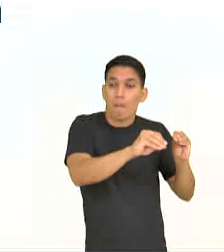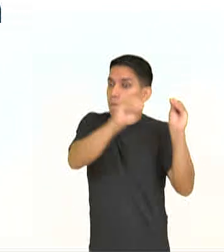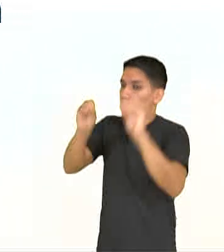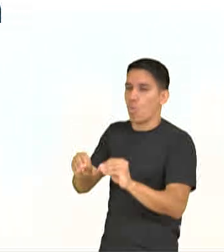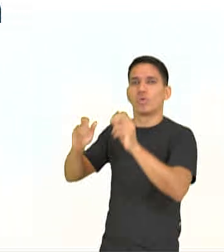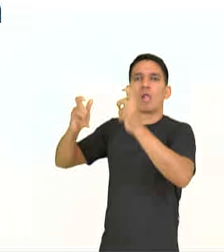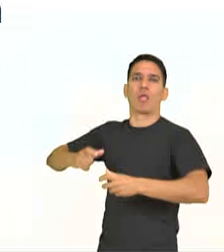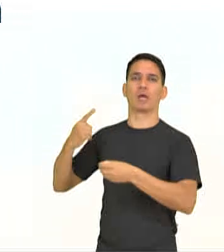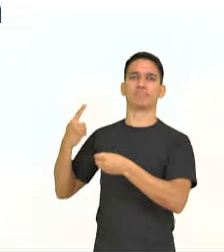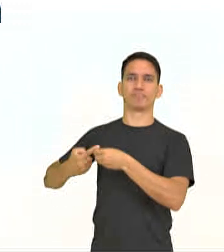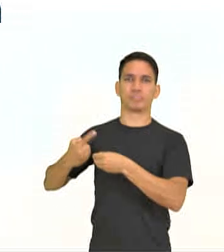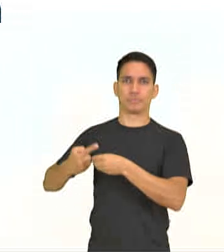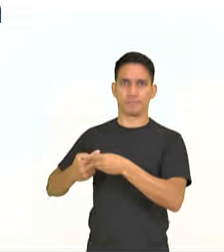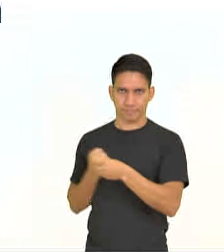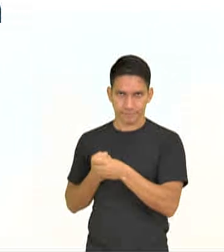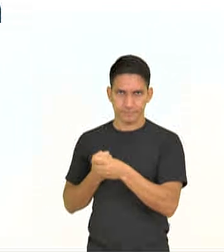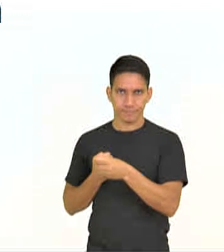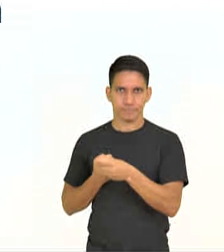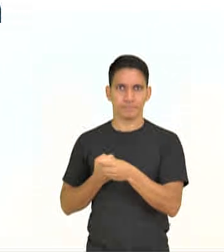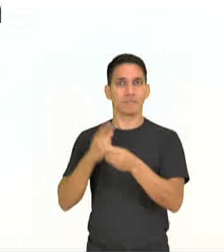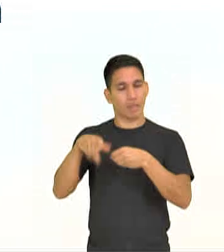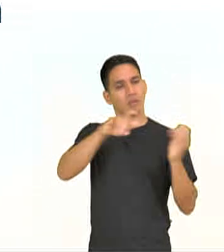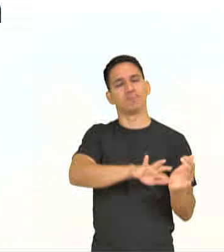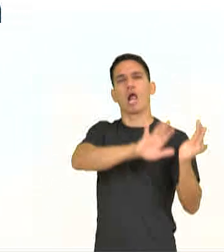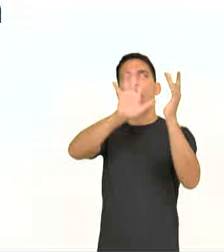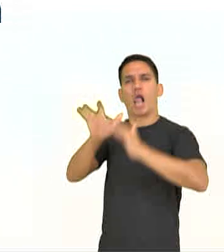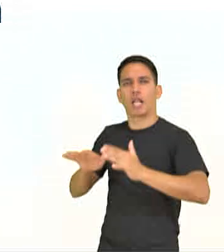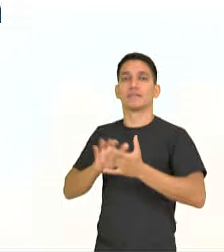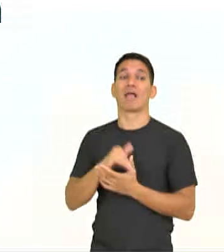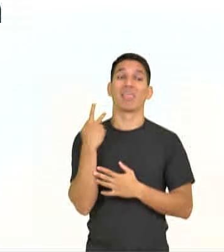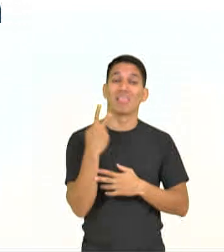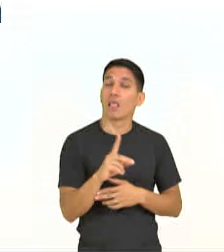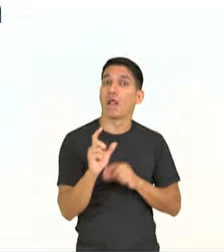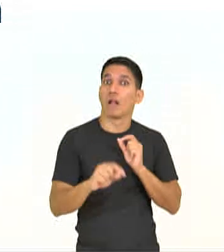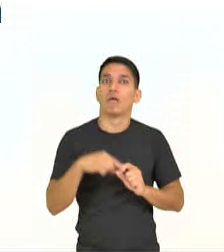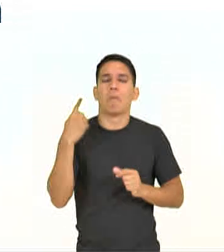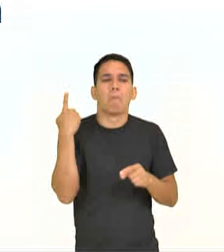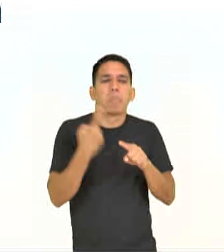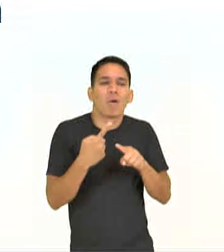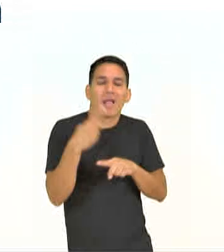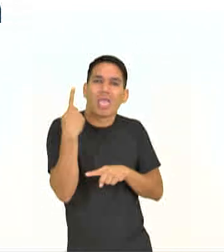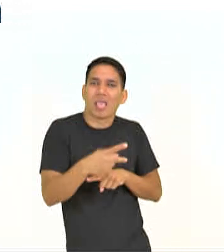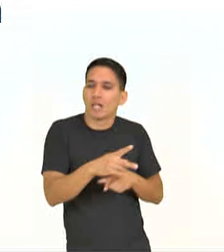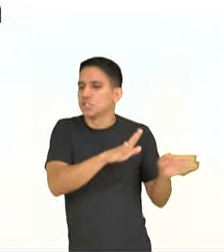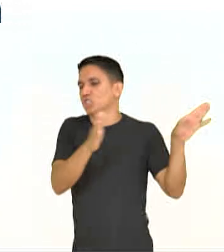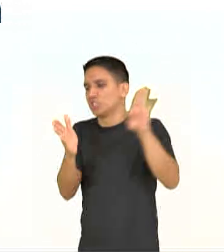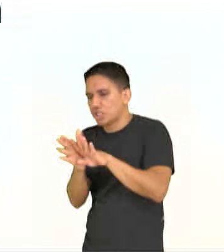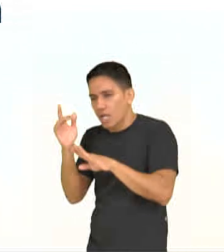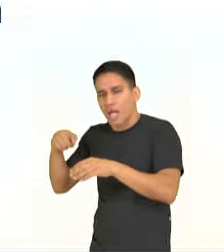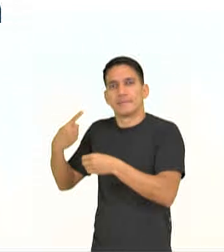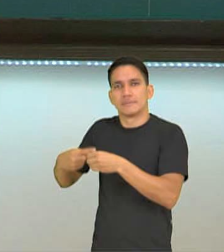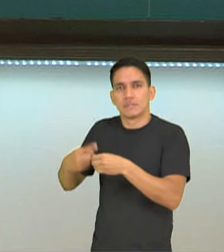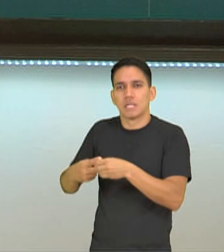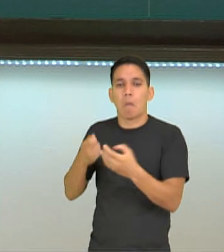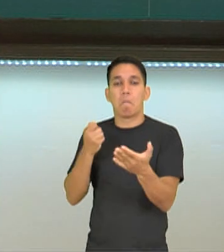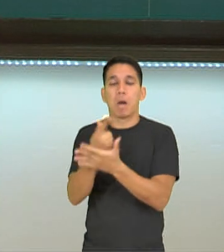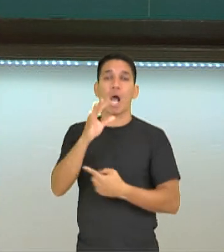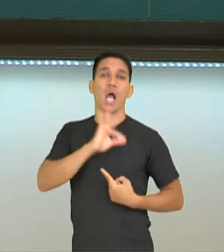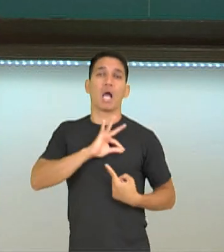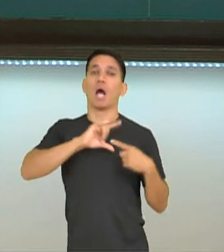centros urbanos. Acompanha-se do êxodo rural a exploração de uma mão de obra barata e a